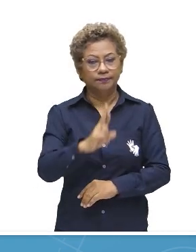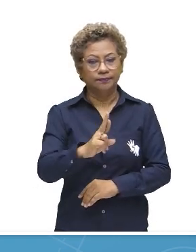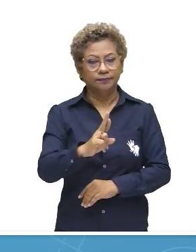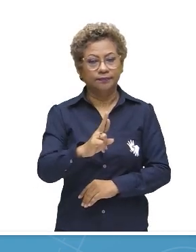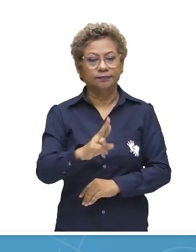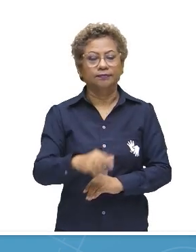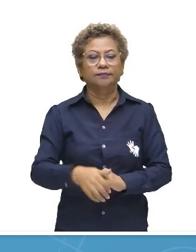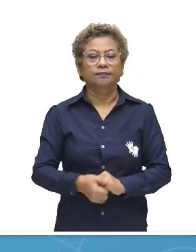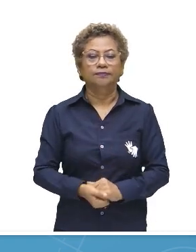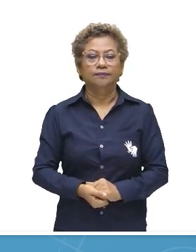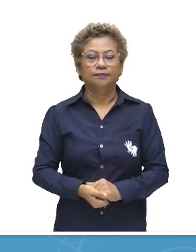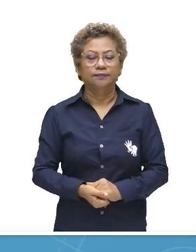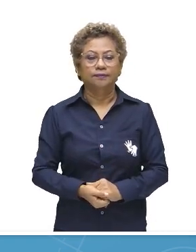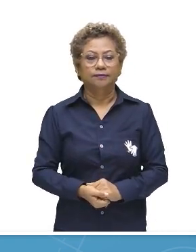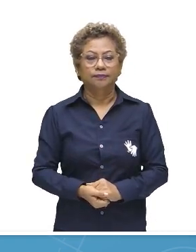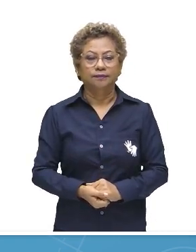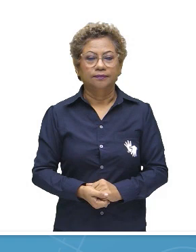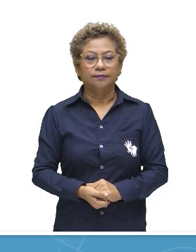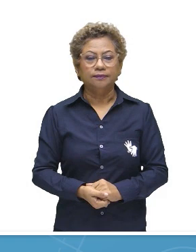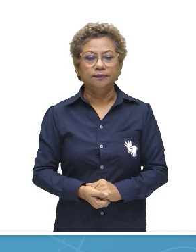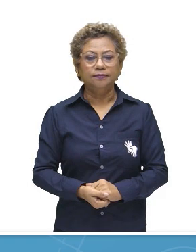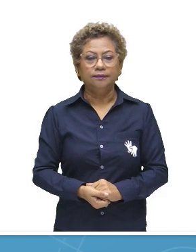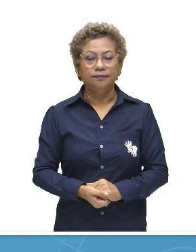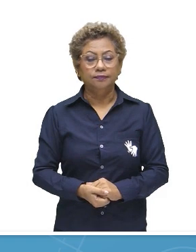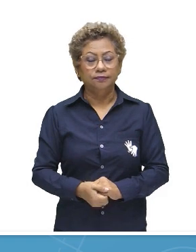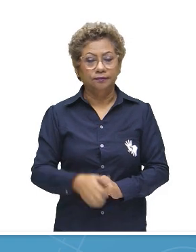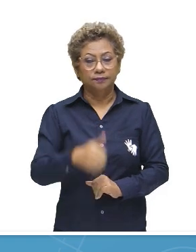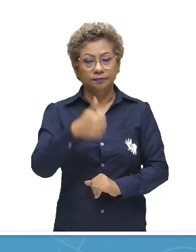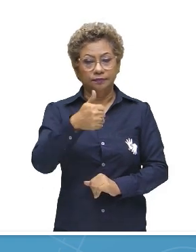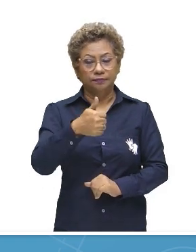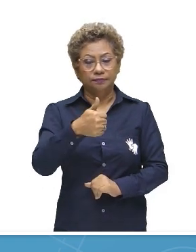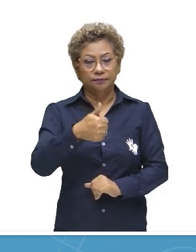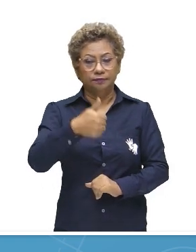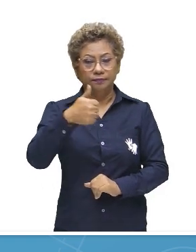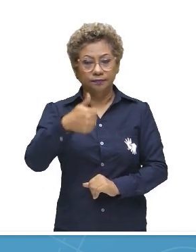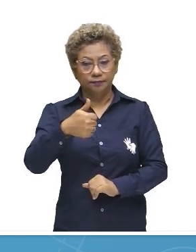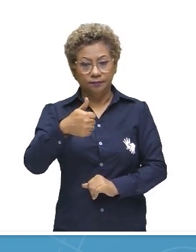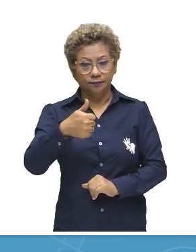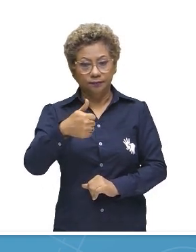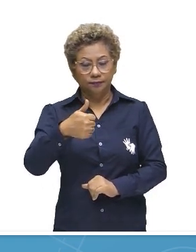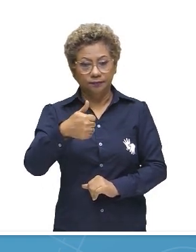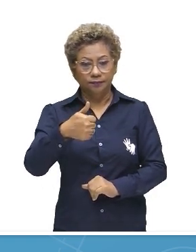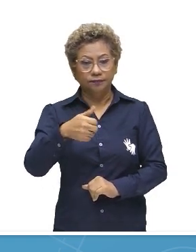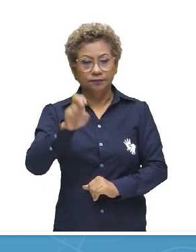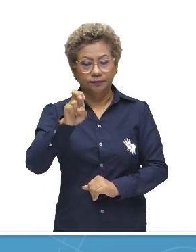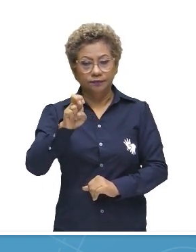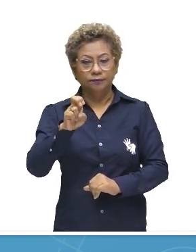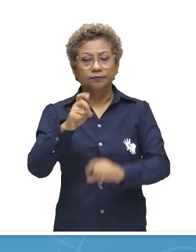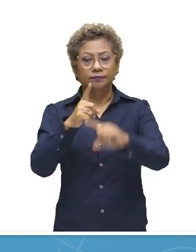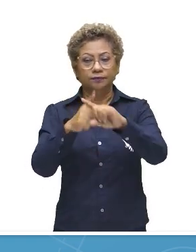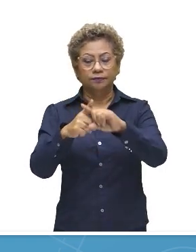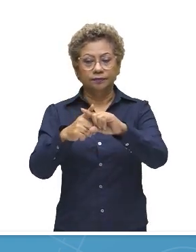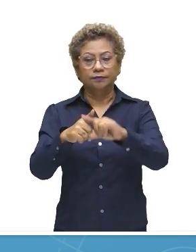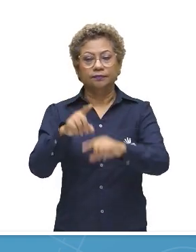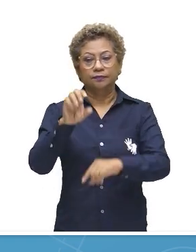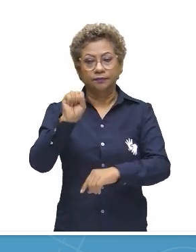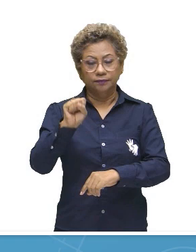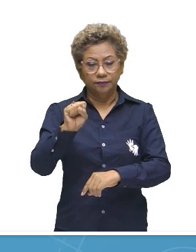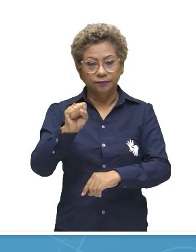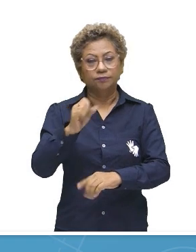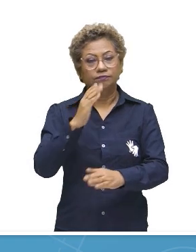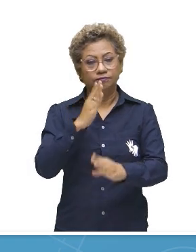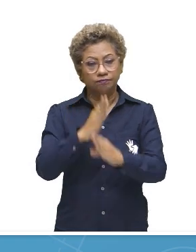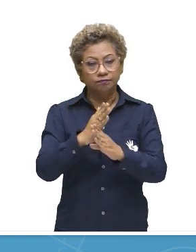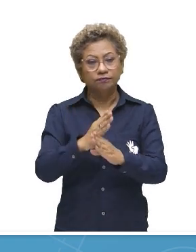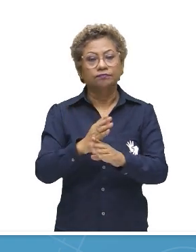ó. Quando eu multiplicar 184 vezes 5,